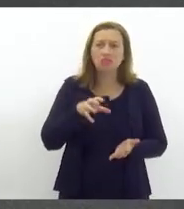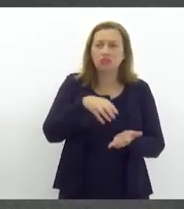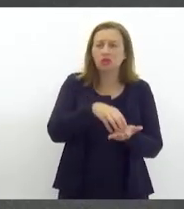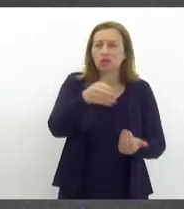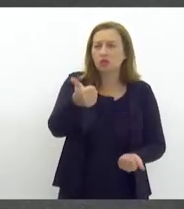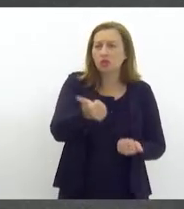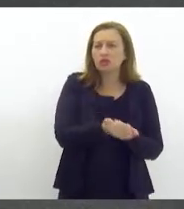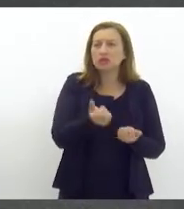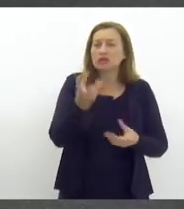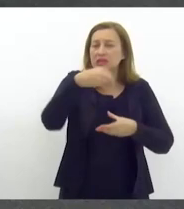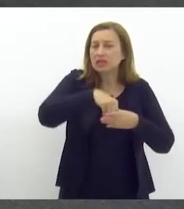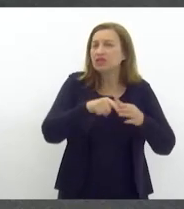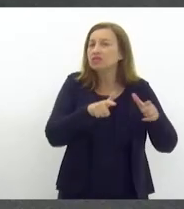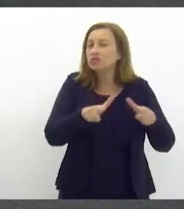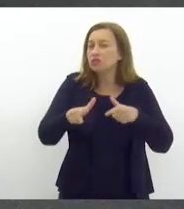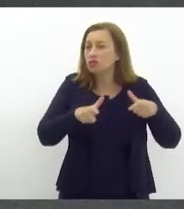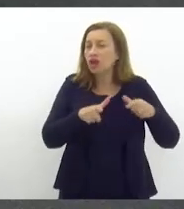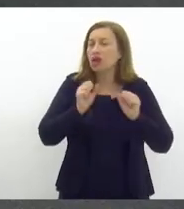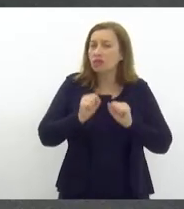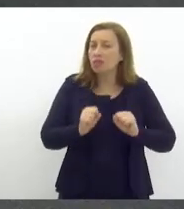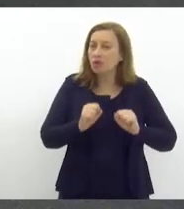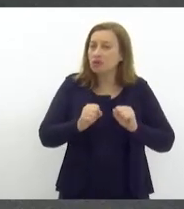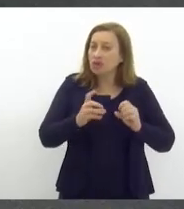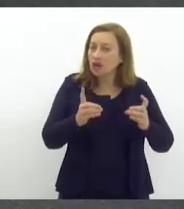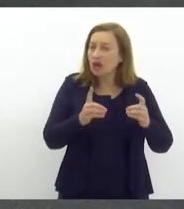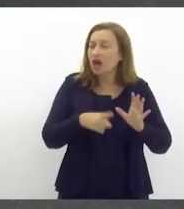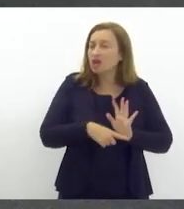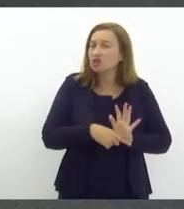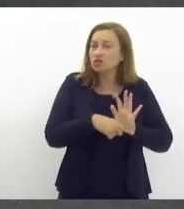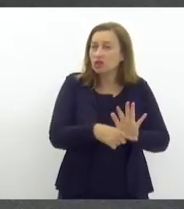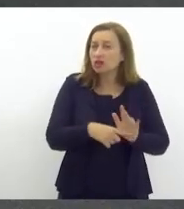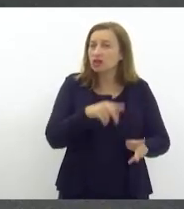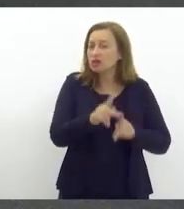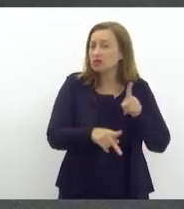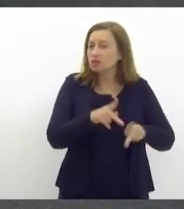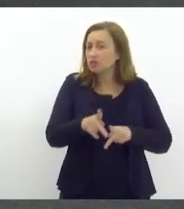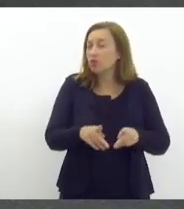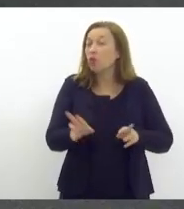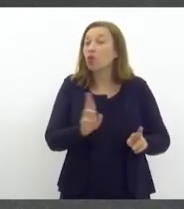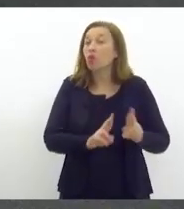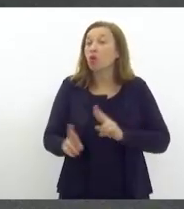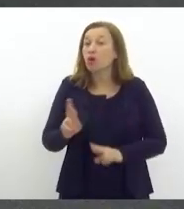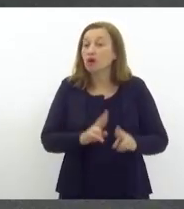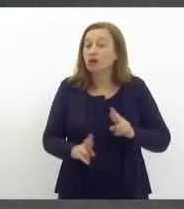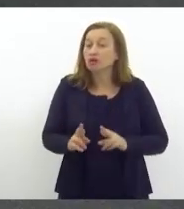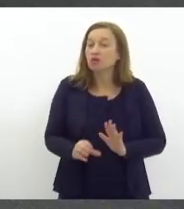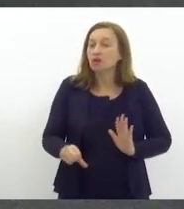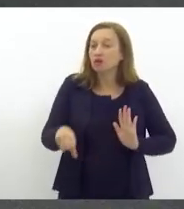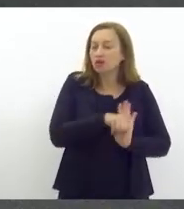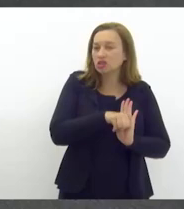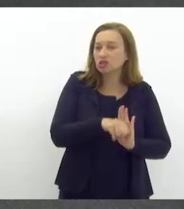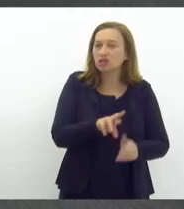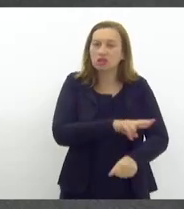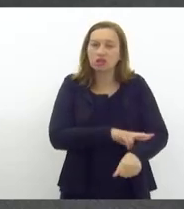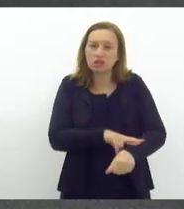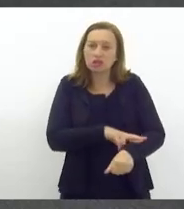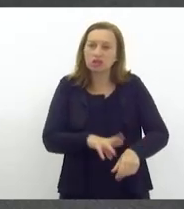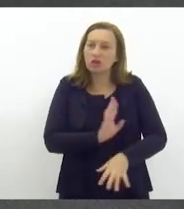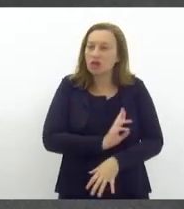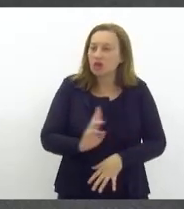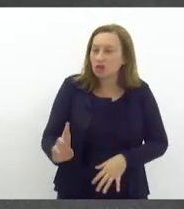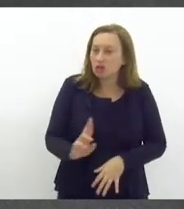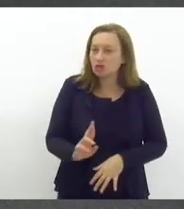dentro desses espaços para que possa atender essa população. Com relação aos crimes de racismo